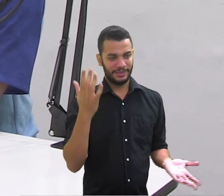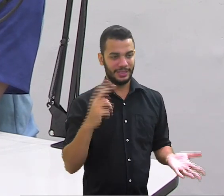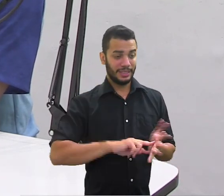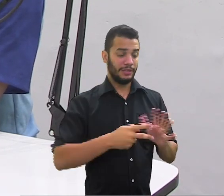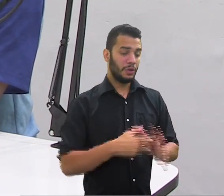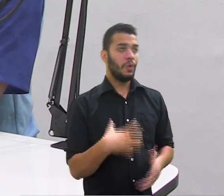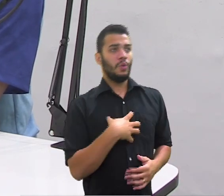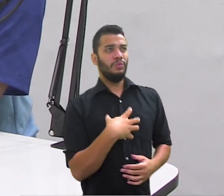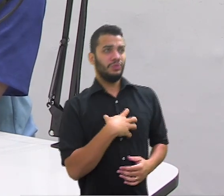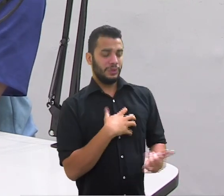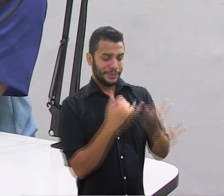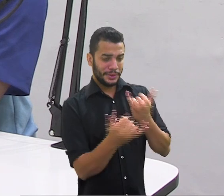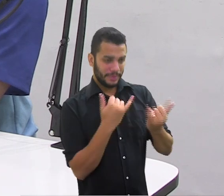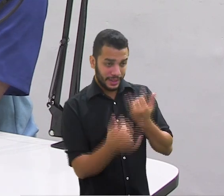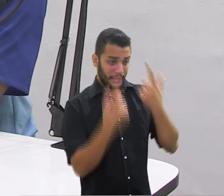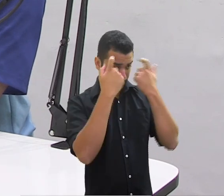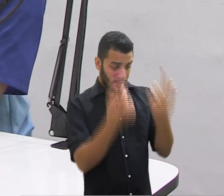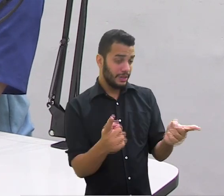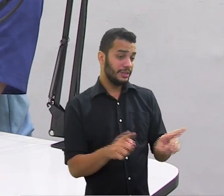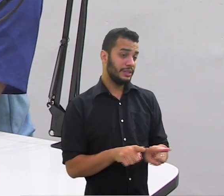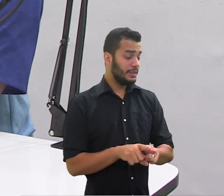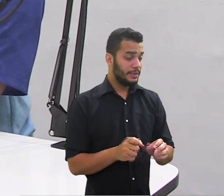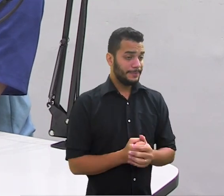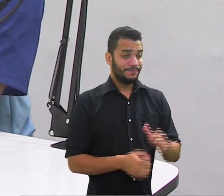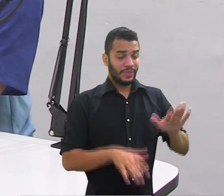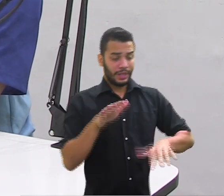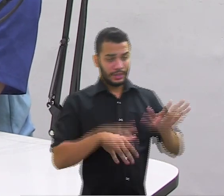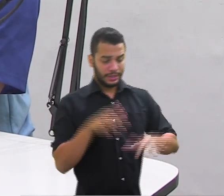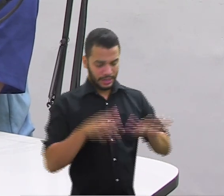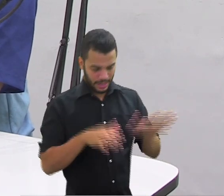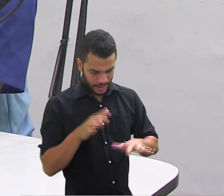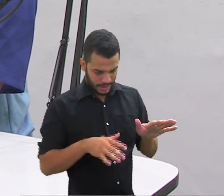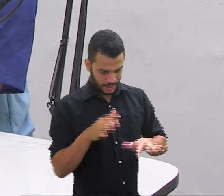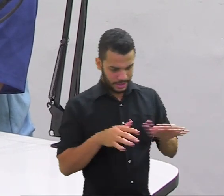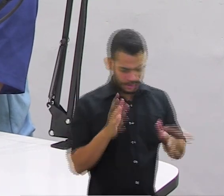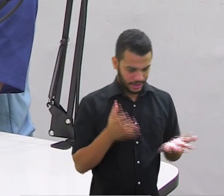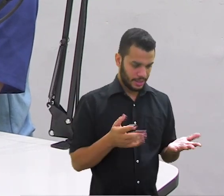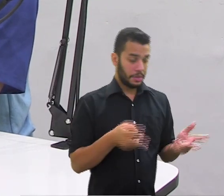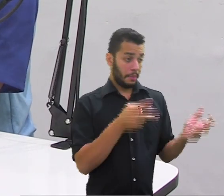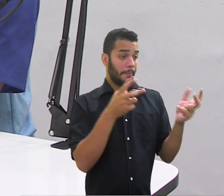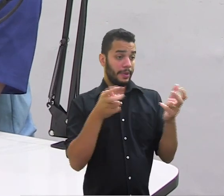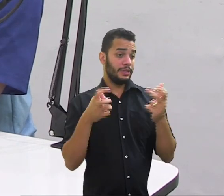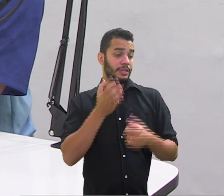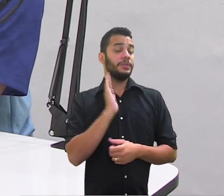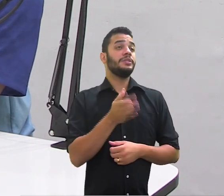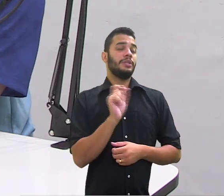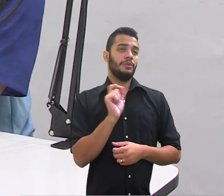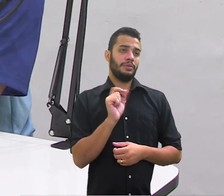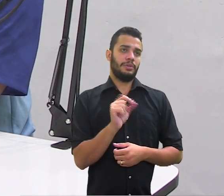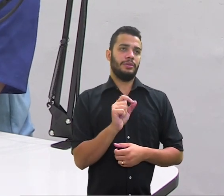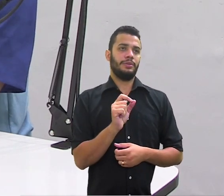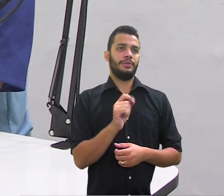normalmente todos pensam assim, se eu já vi muitos casos desse, tem TV. Se